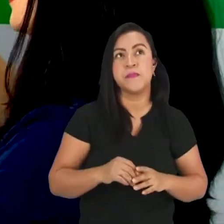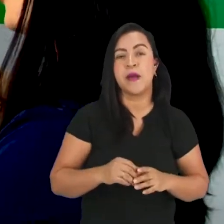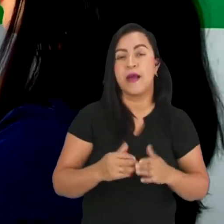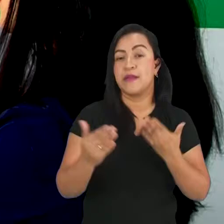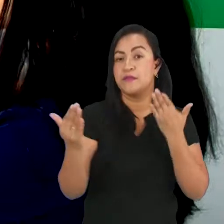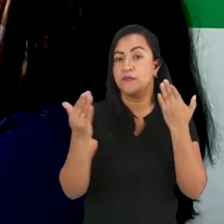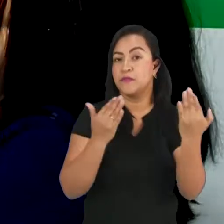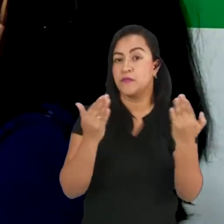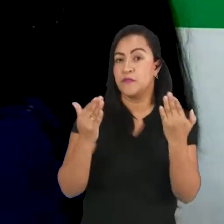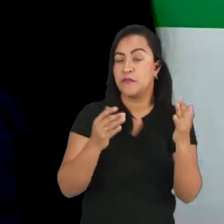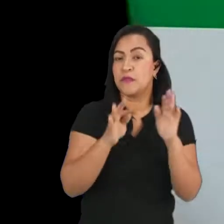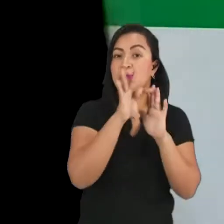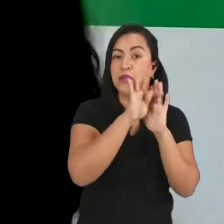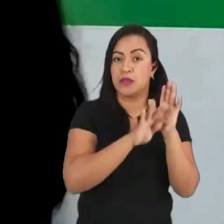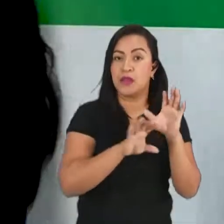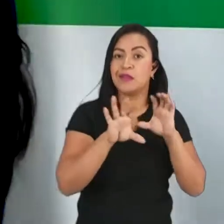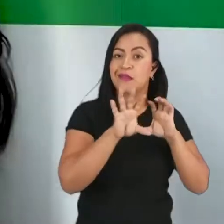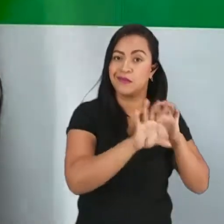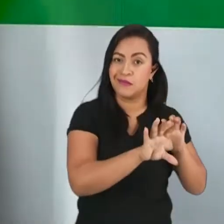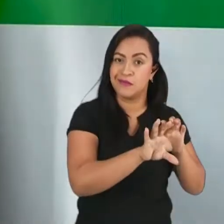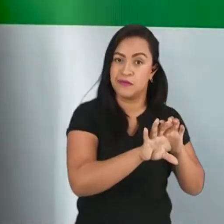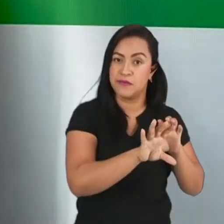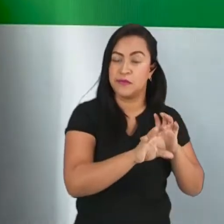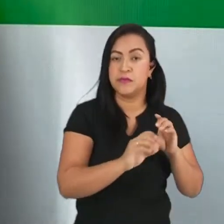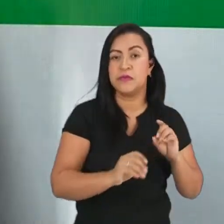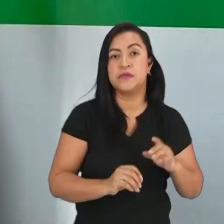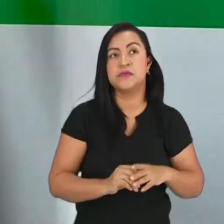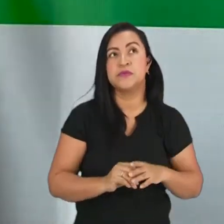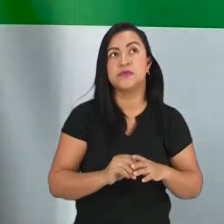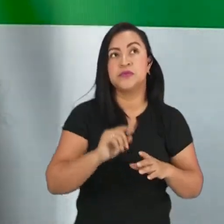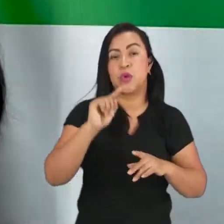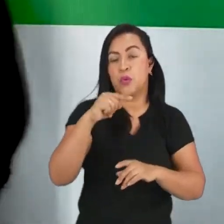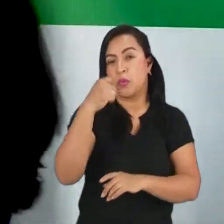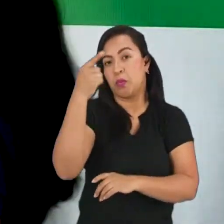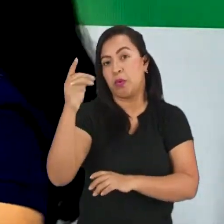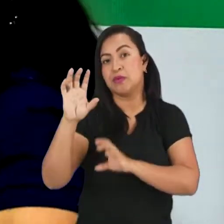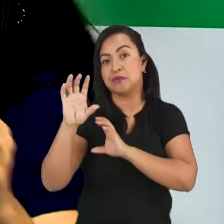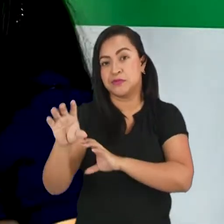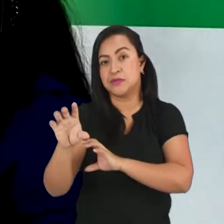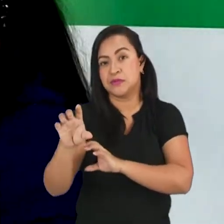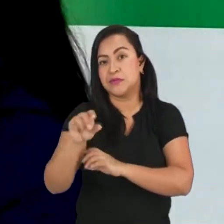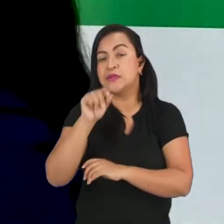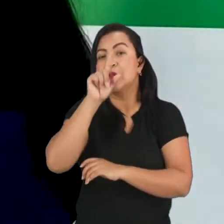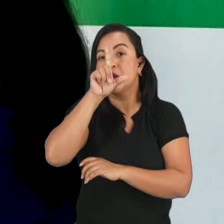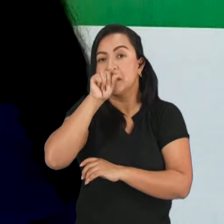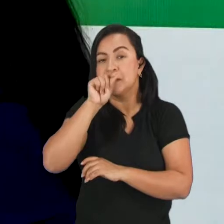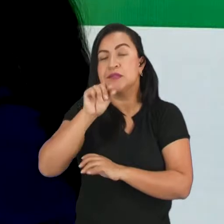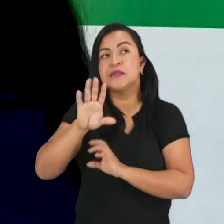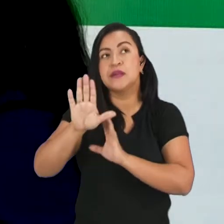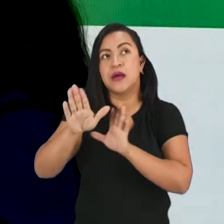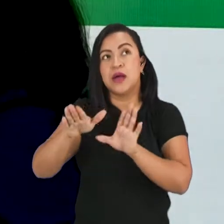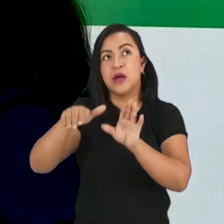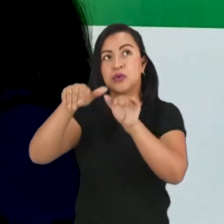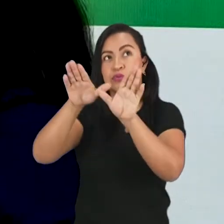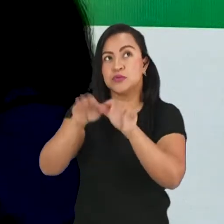comparar esse texto aqui com esse aqui, ó. Andorinhas.